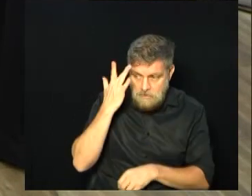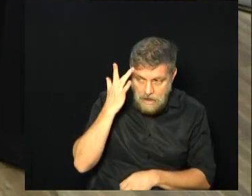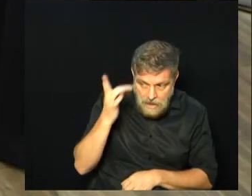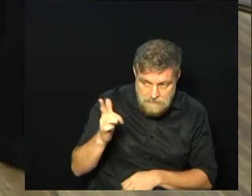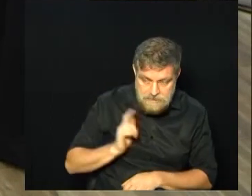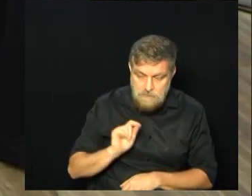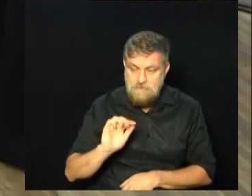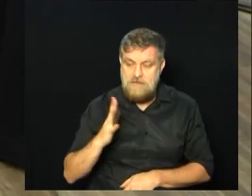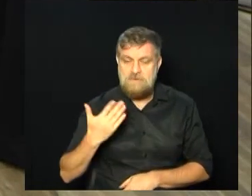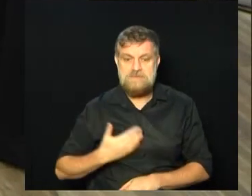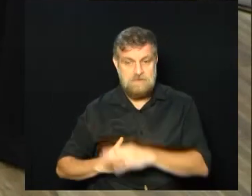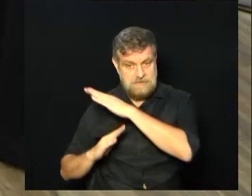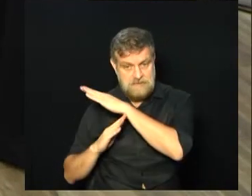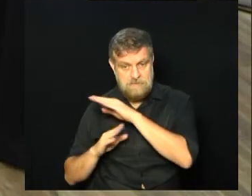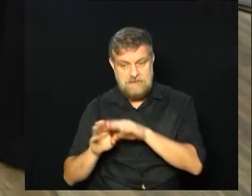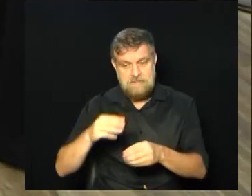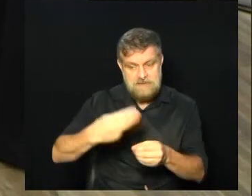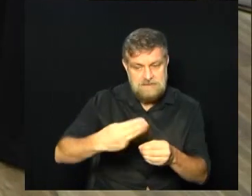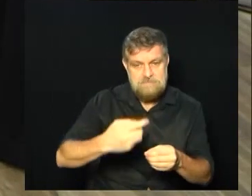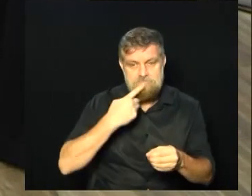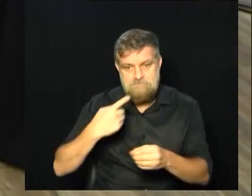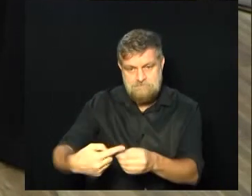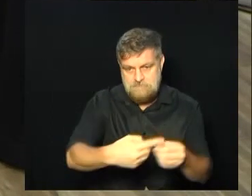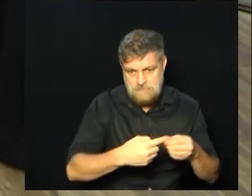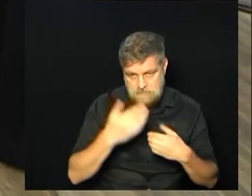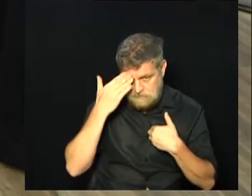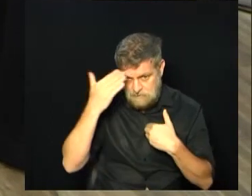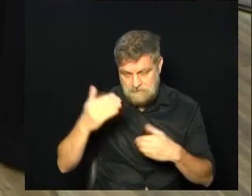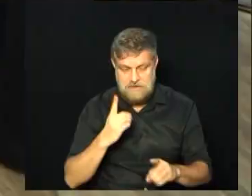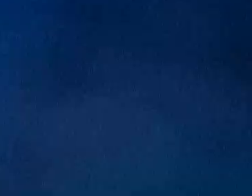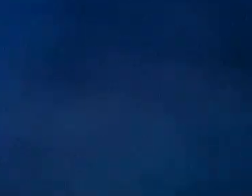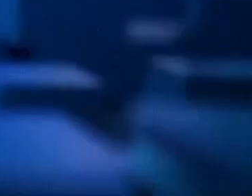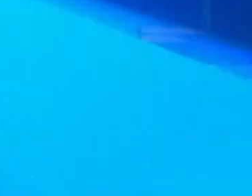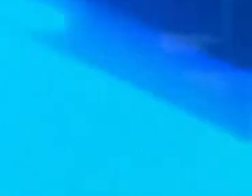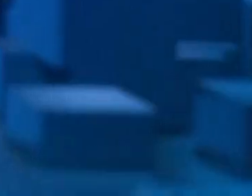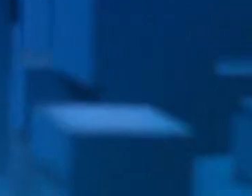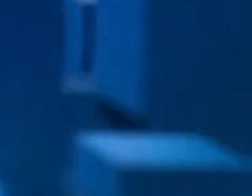com as notícias do Legislativo e também da Metrópole. Muito obrigada. Até amanhã, Viviane.